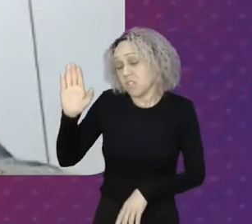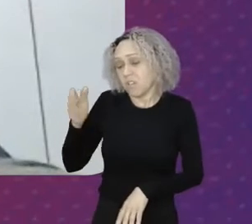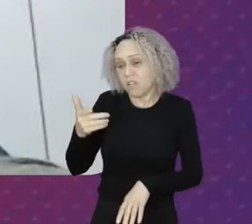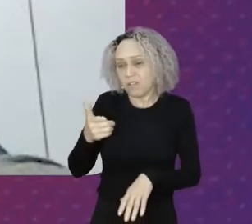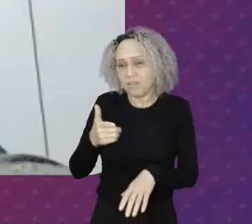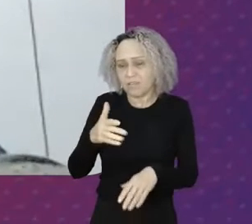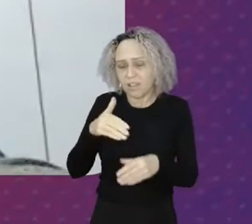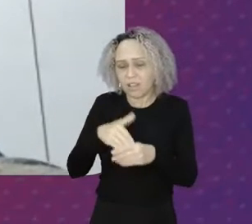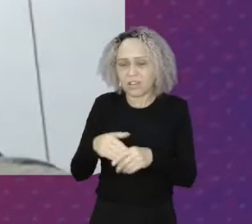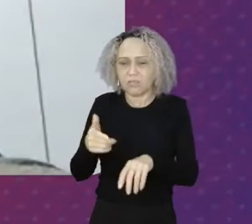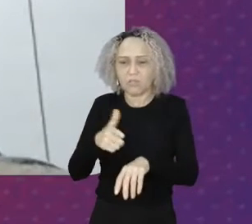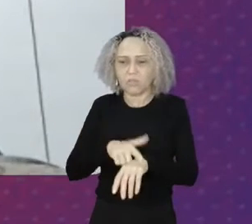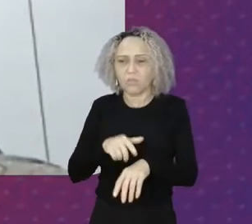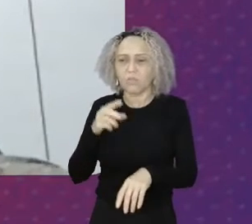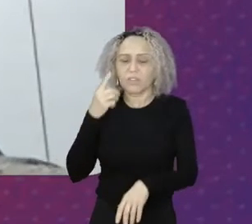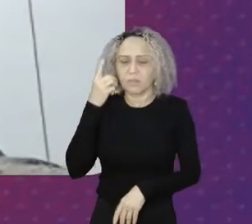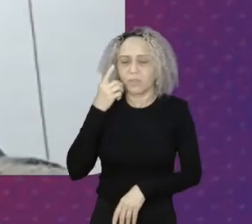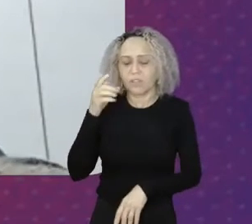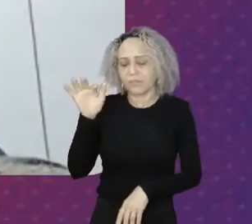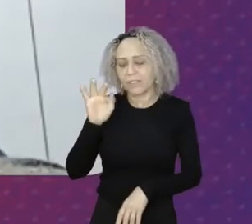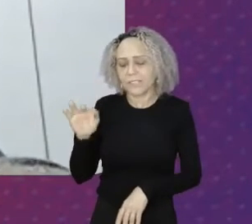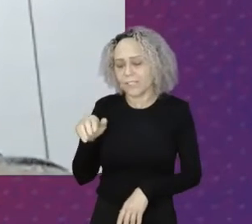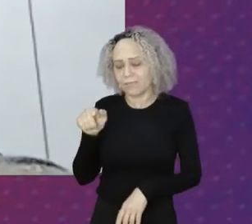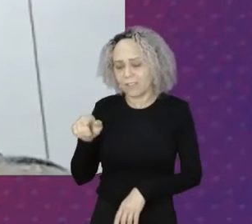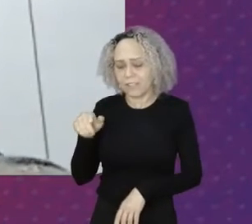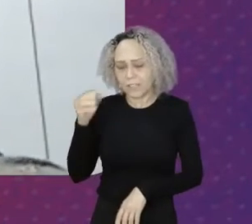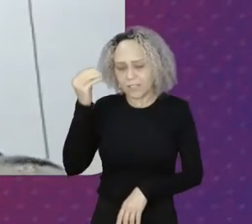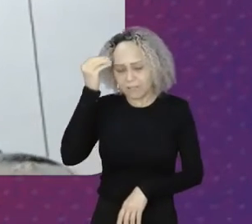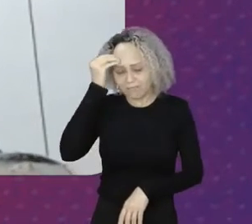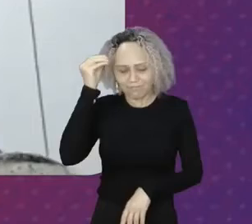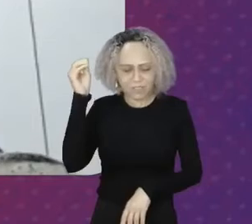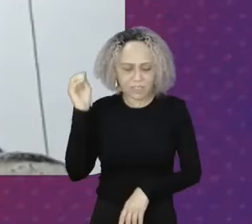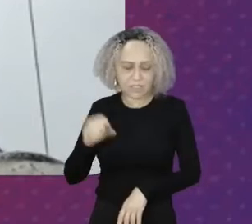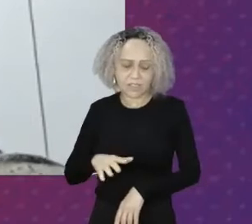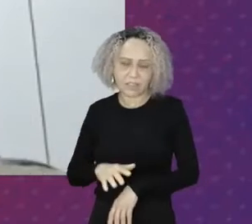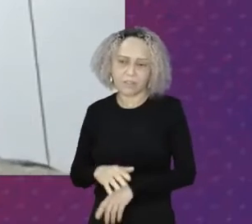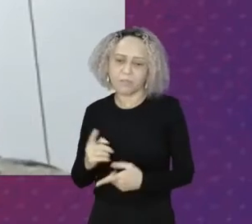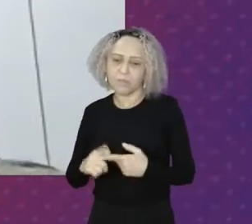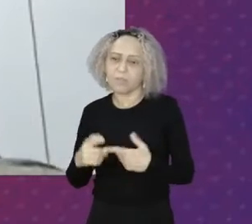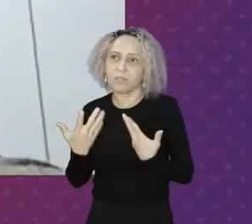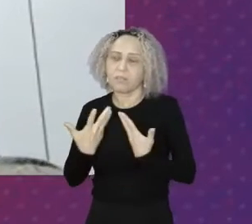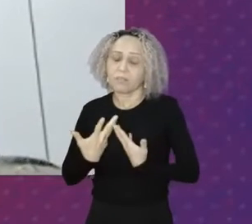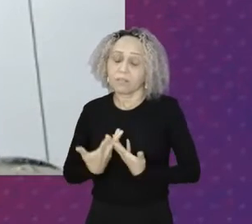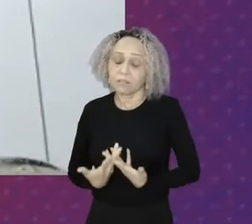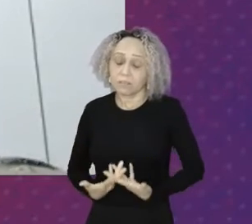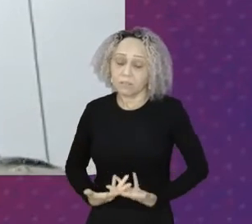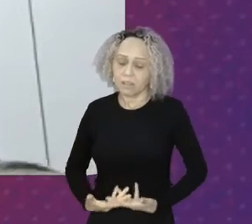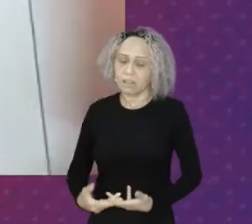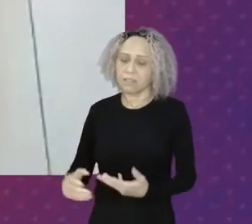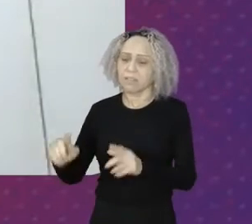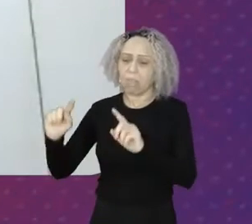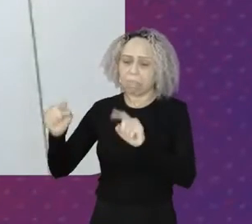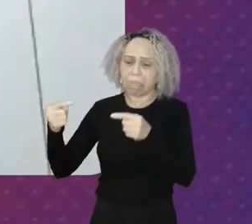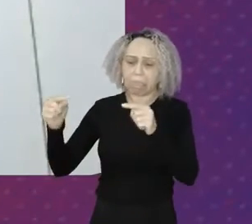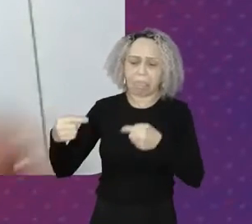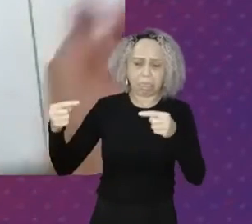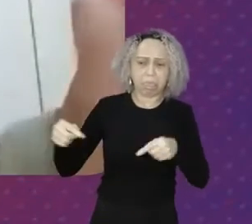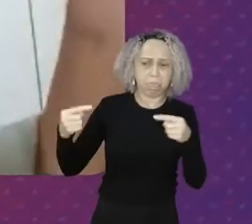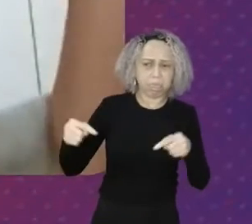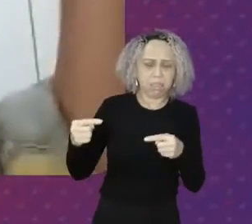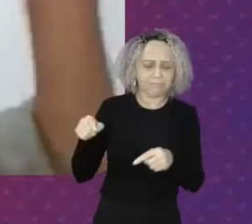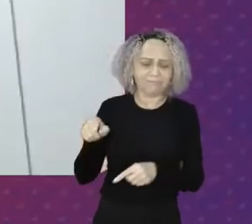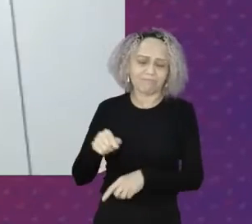gente percebe o quanto isso é grave na vida das mulheres brasileiras e como isso nos atinge em todos